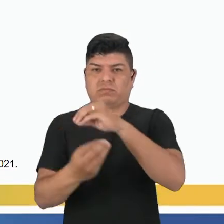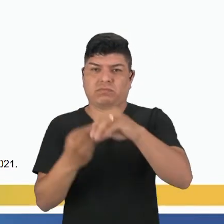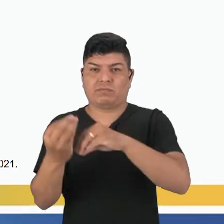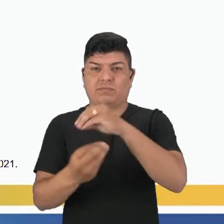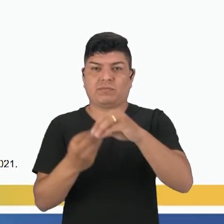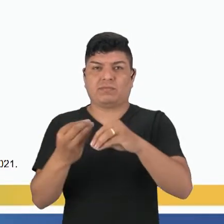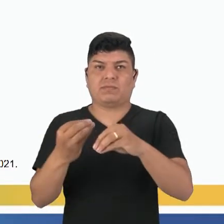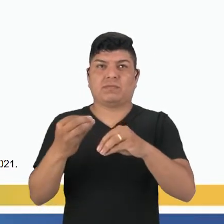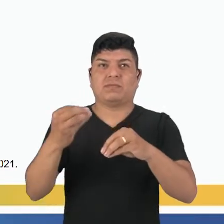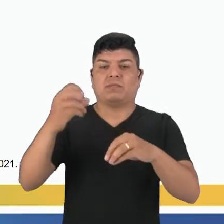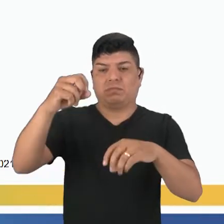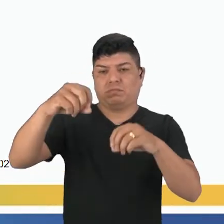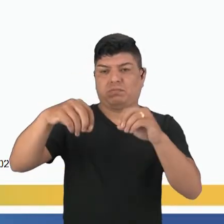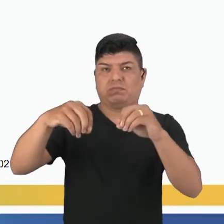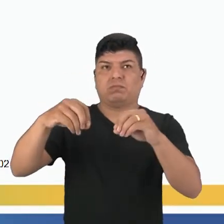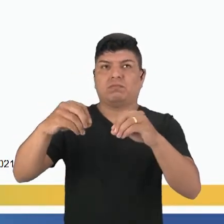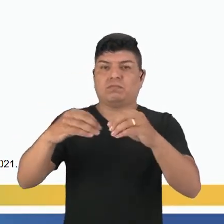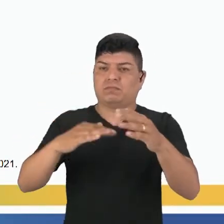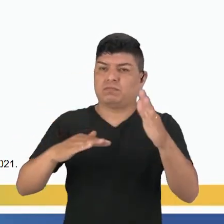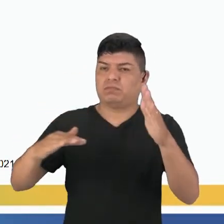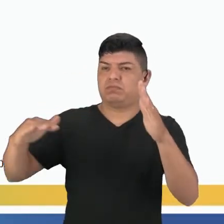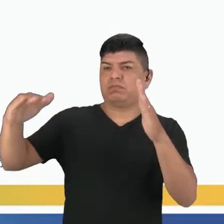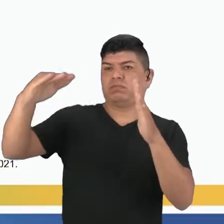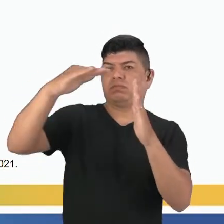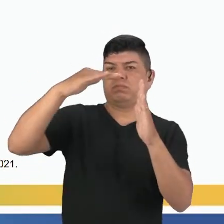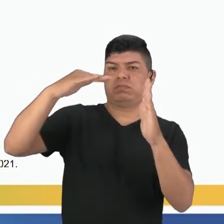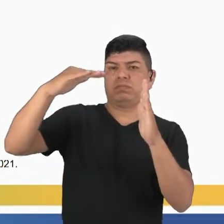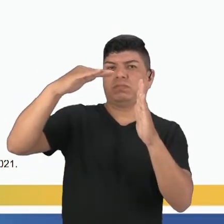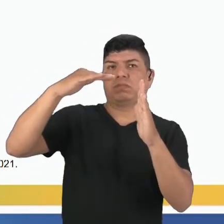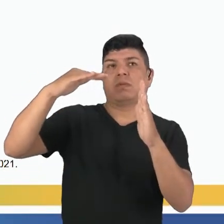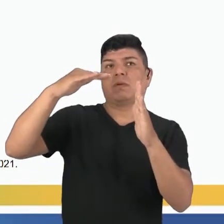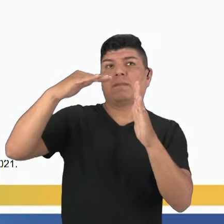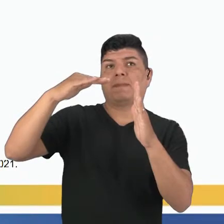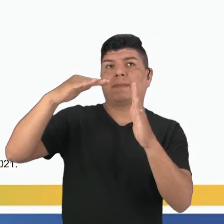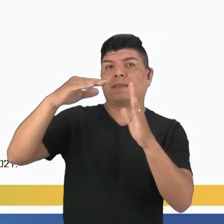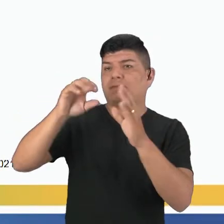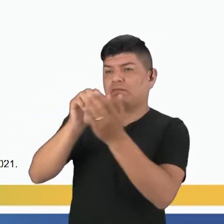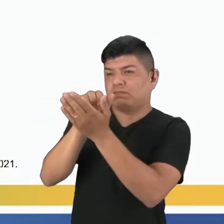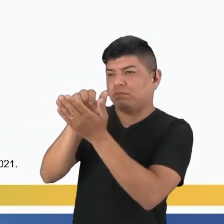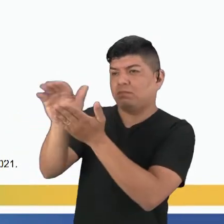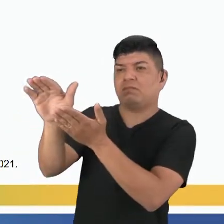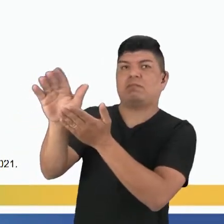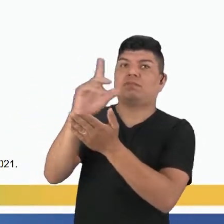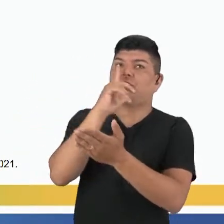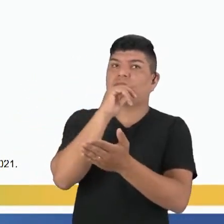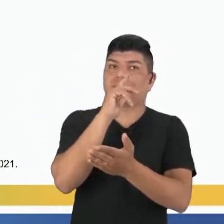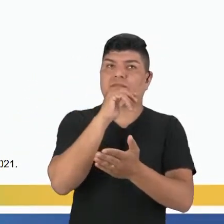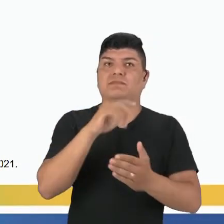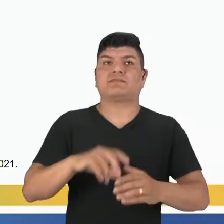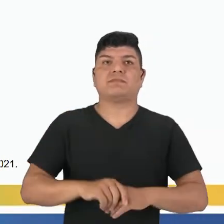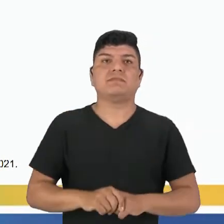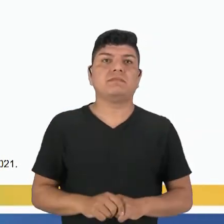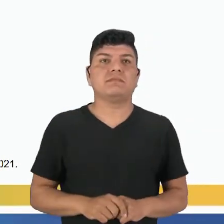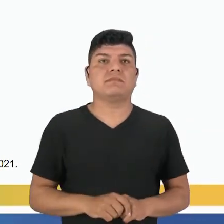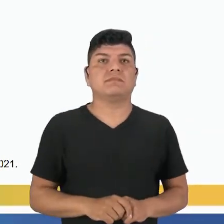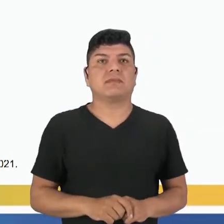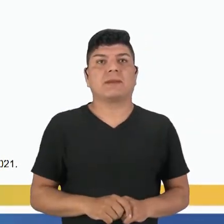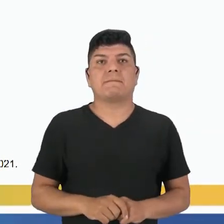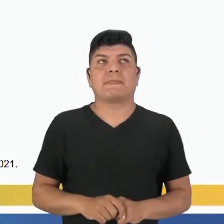subir. Mas é lógico que isso aqui não vai para sua água. A gente está numa estação de tratamento que é justamente para tirar isso da água.